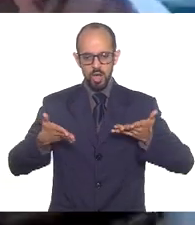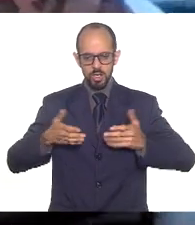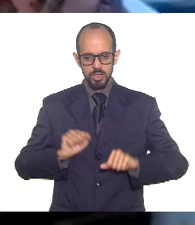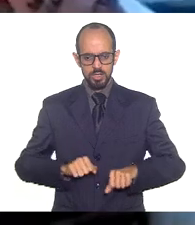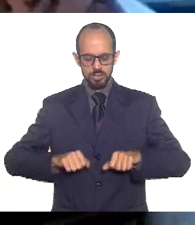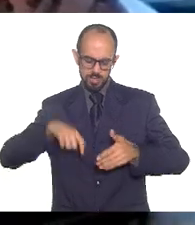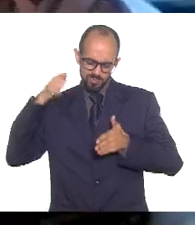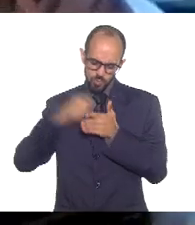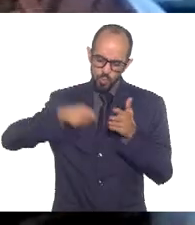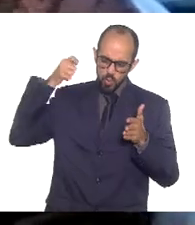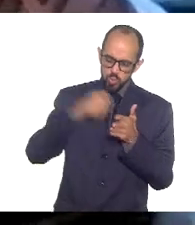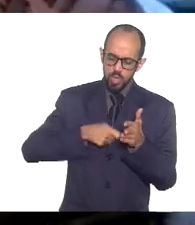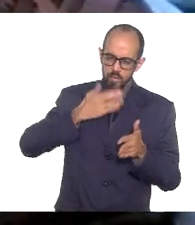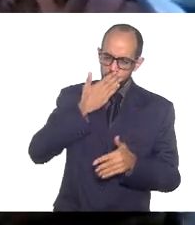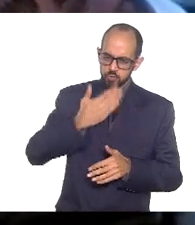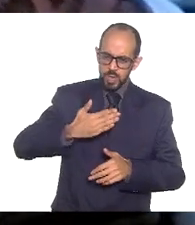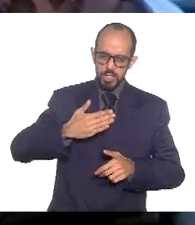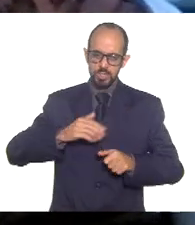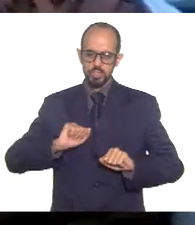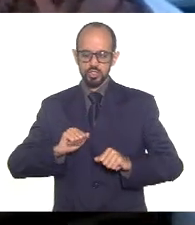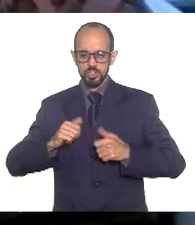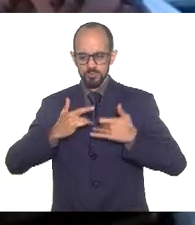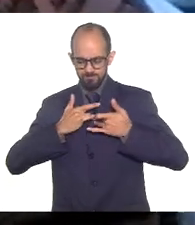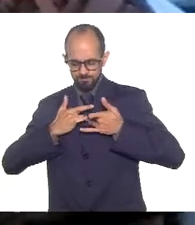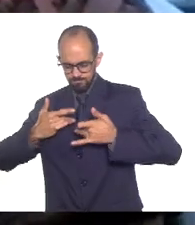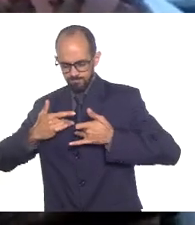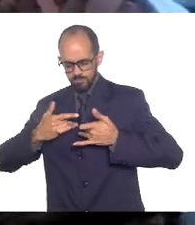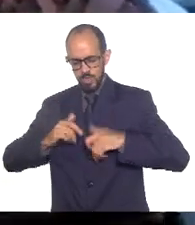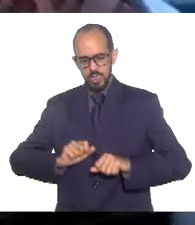linha de frente um